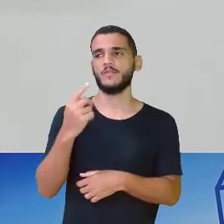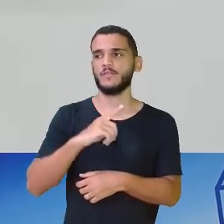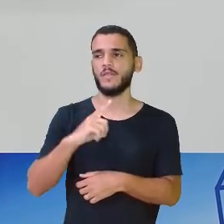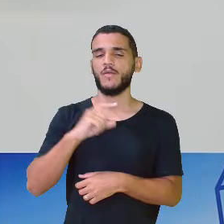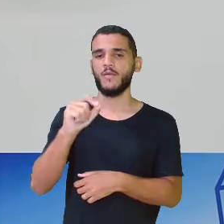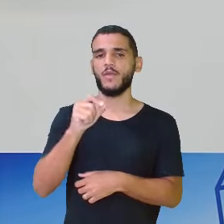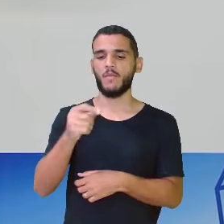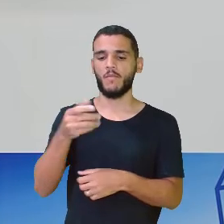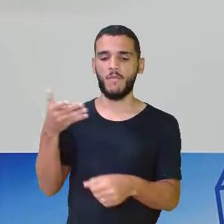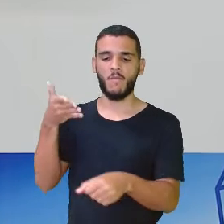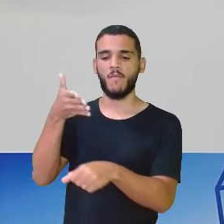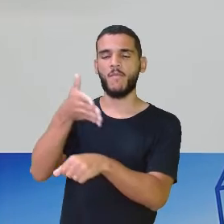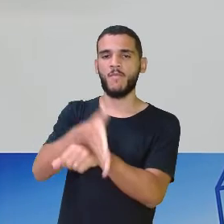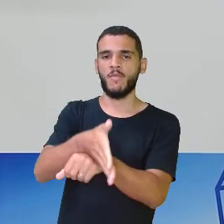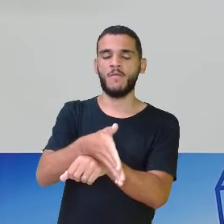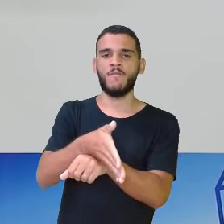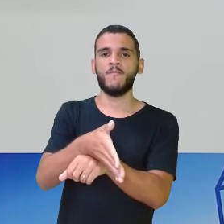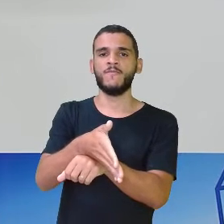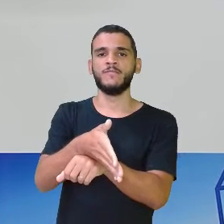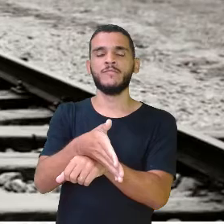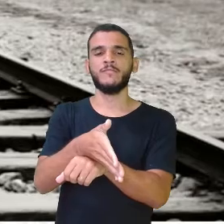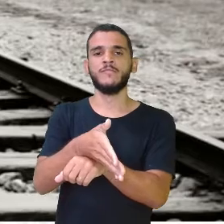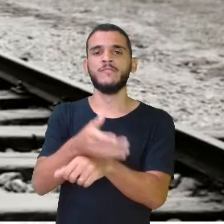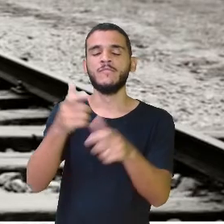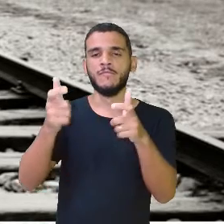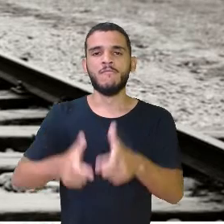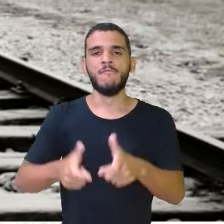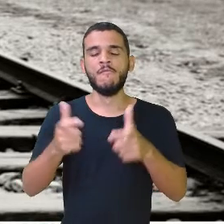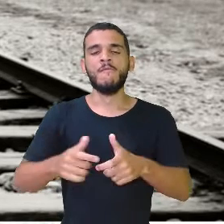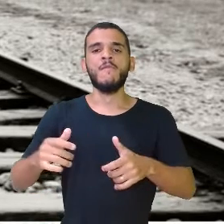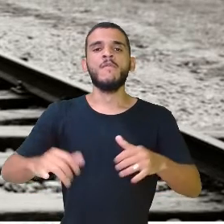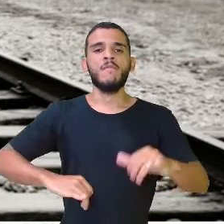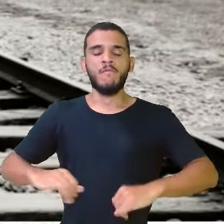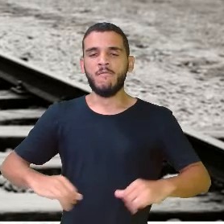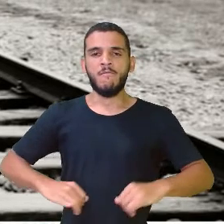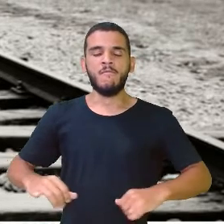a entrada do campo de concentração de